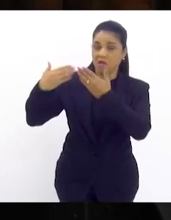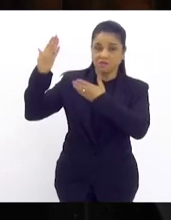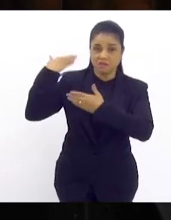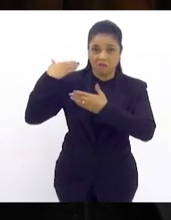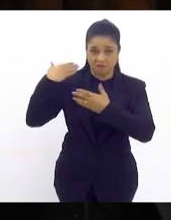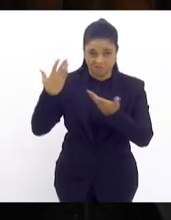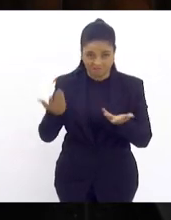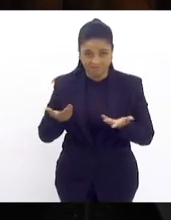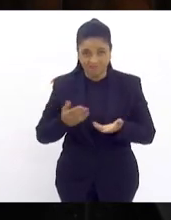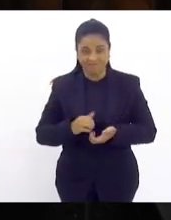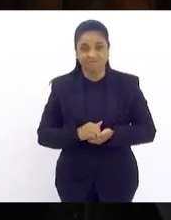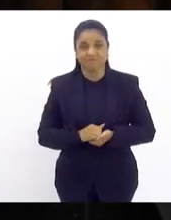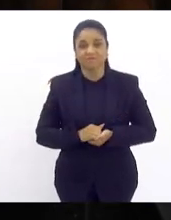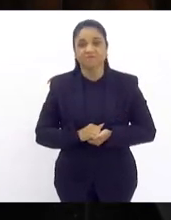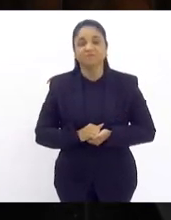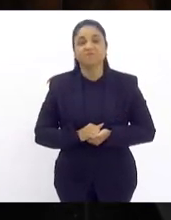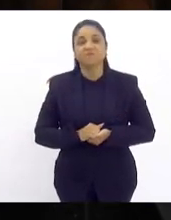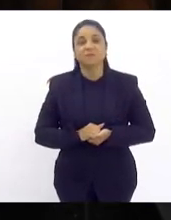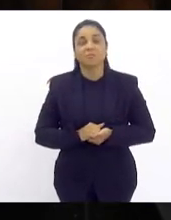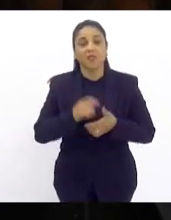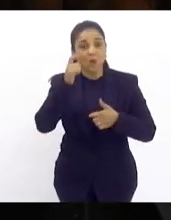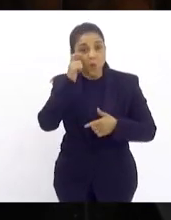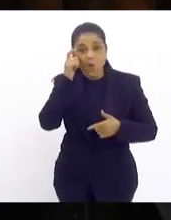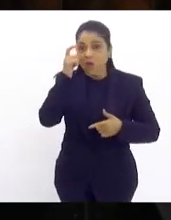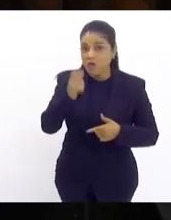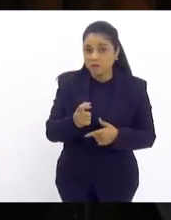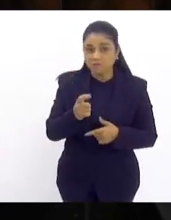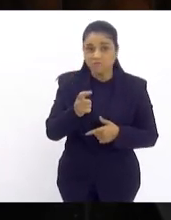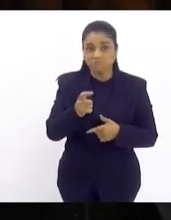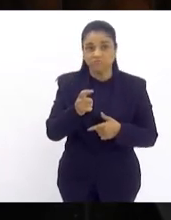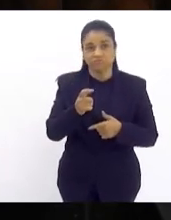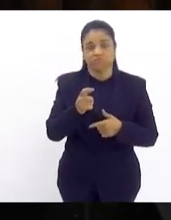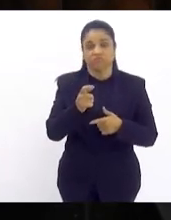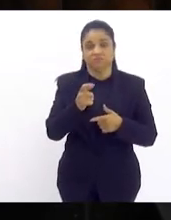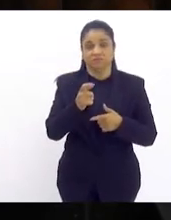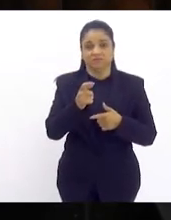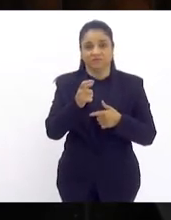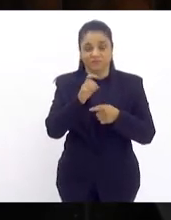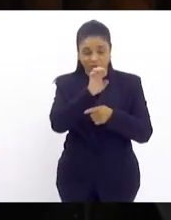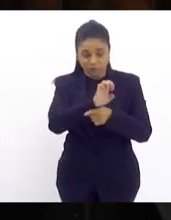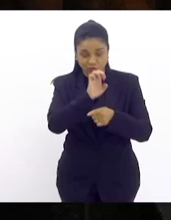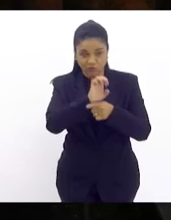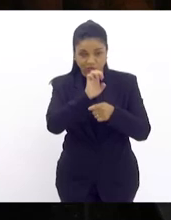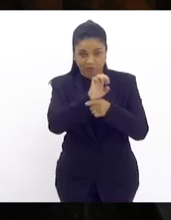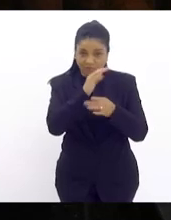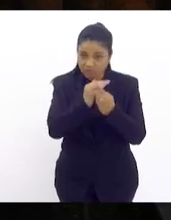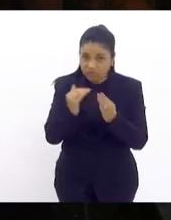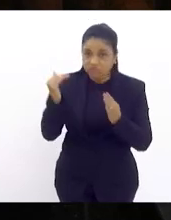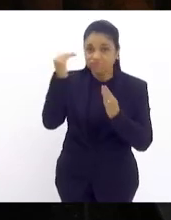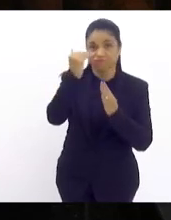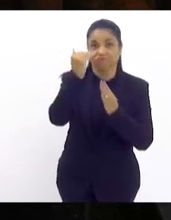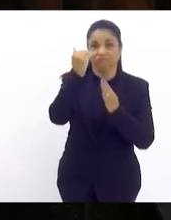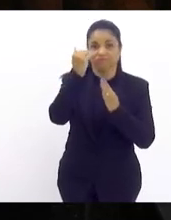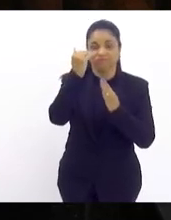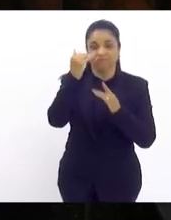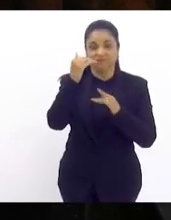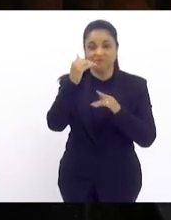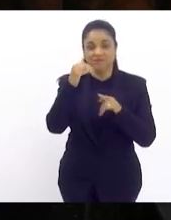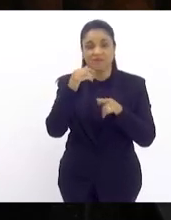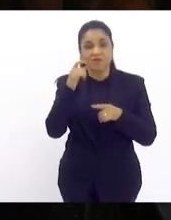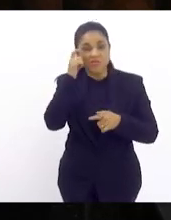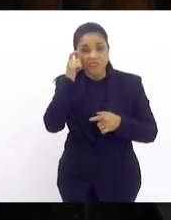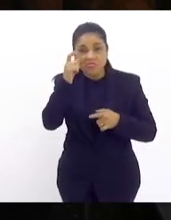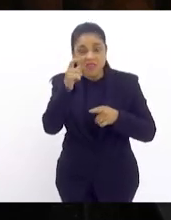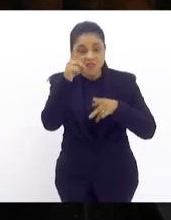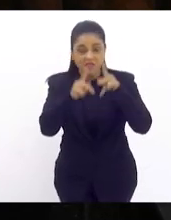governo atual os interesses soberanos do Estado do Rio de Janeiro os interesses